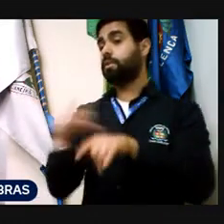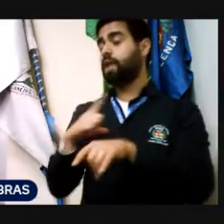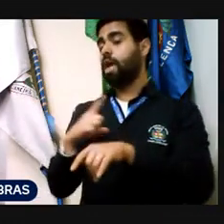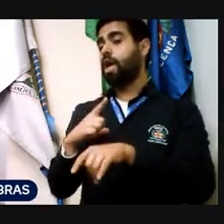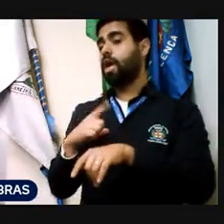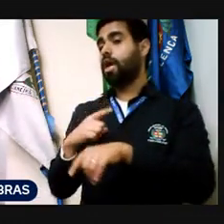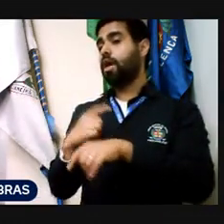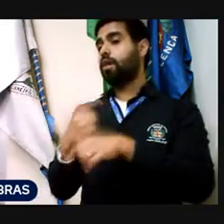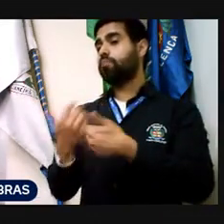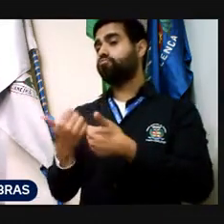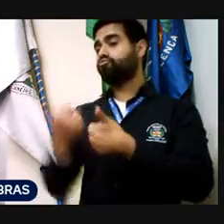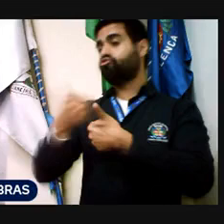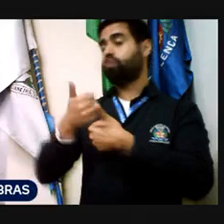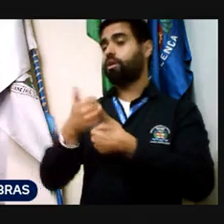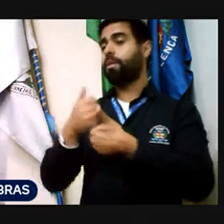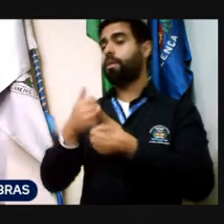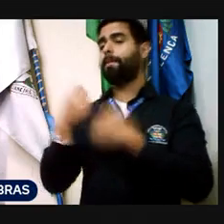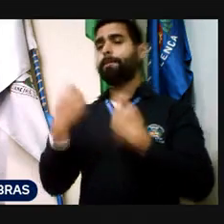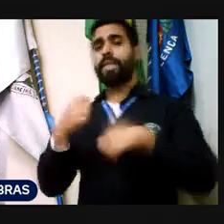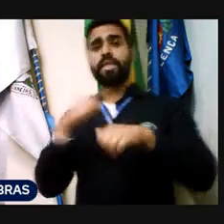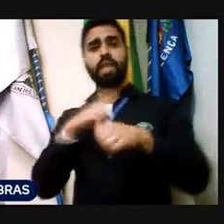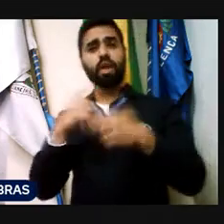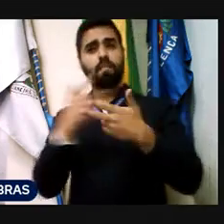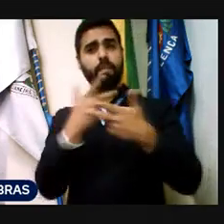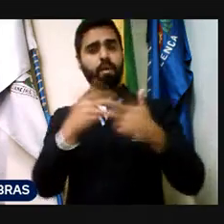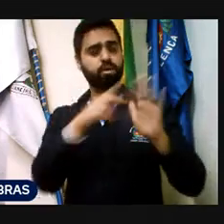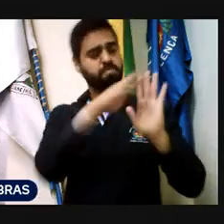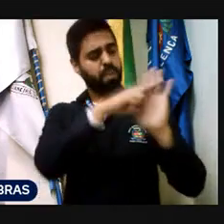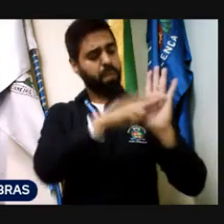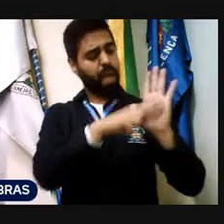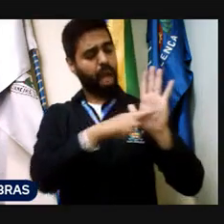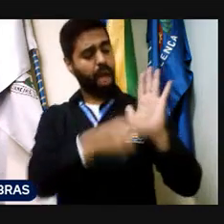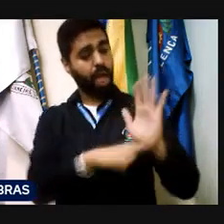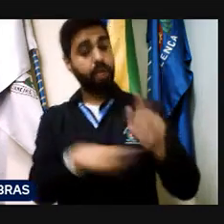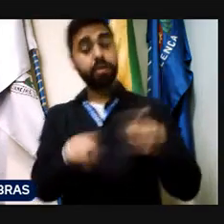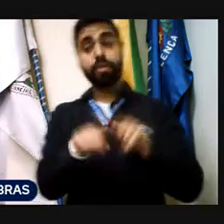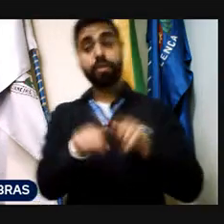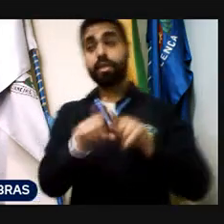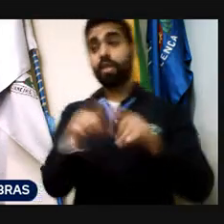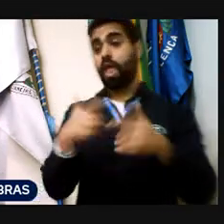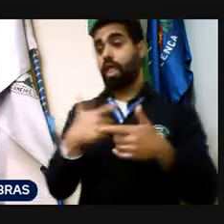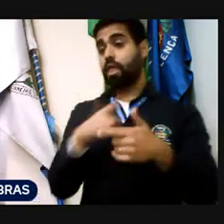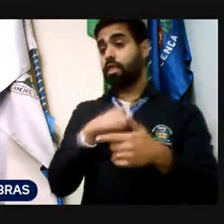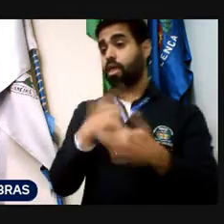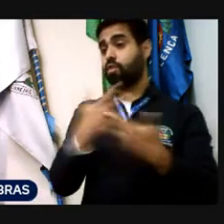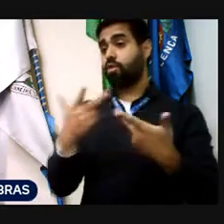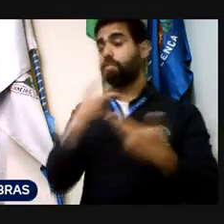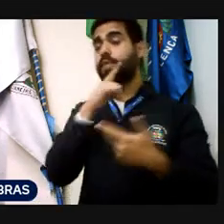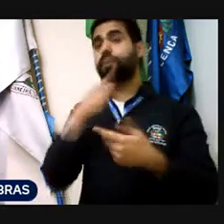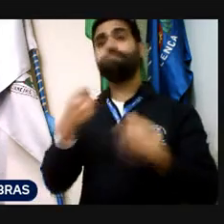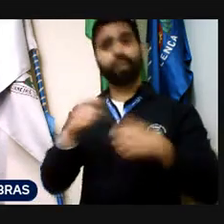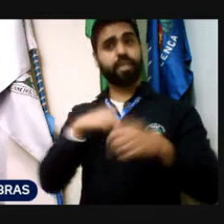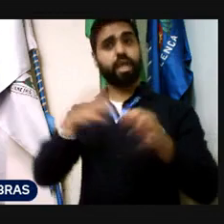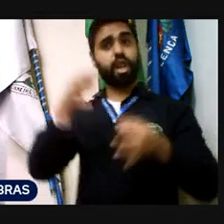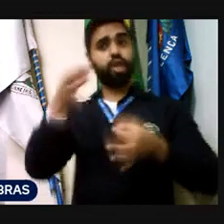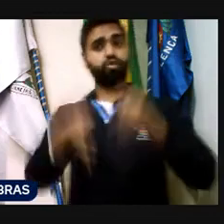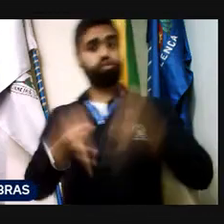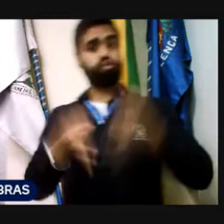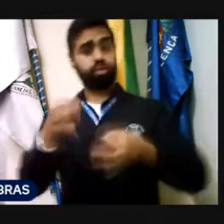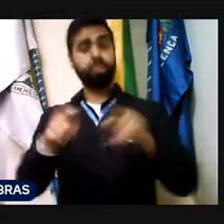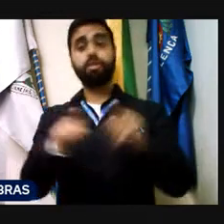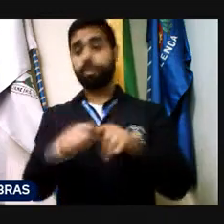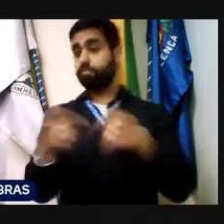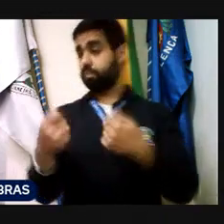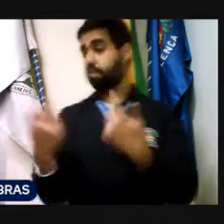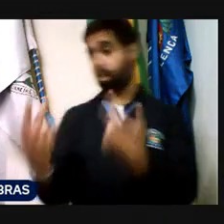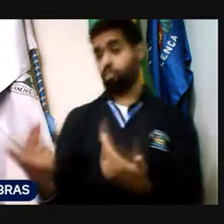cargos, devem atender uma série de exigências e apresentar várias certidões, É dever de justiça que os cargos comissionados também atendam